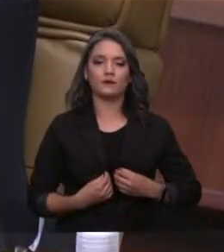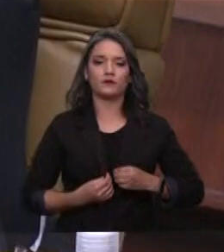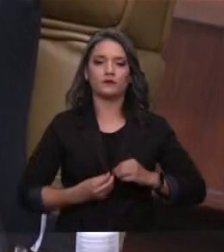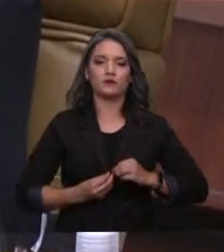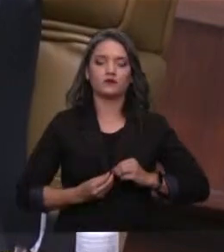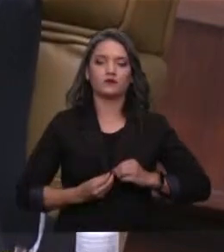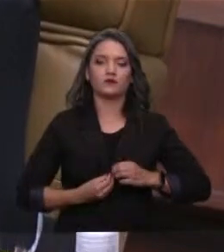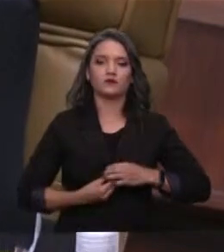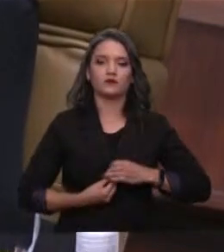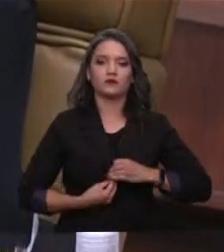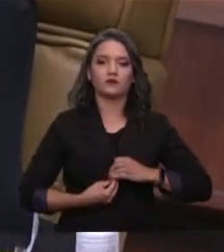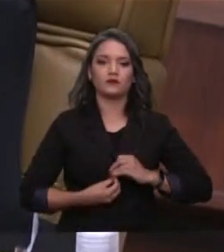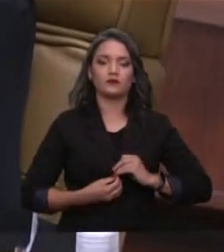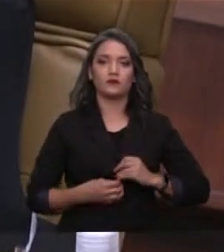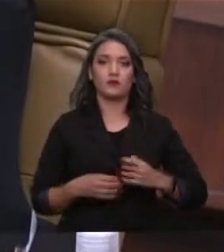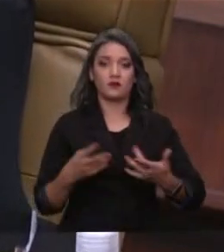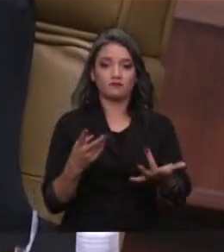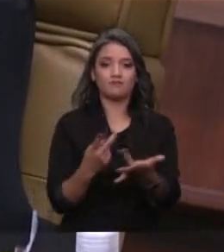relatar